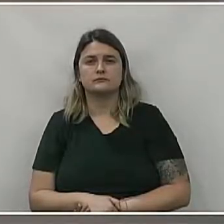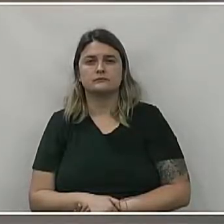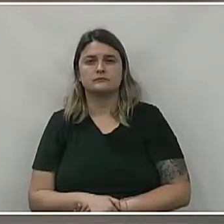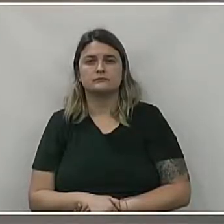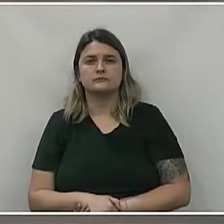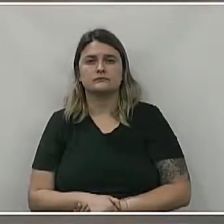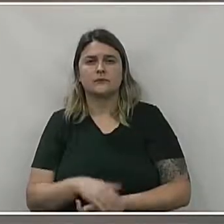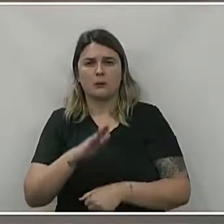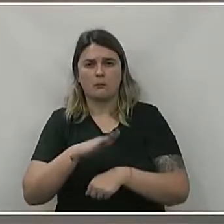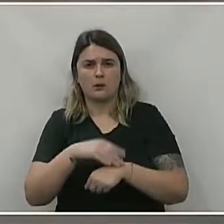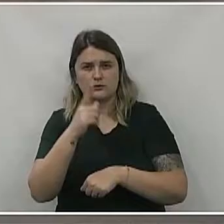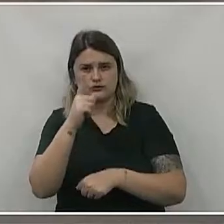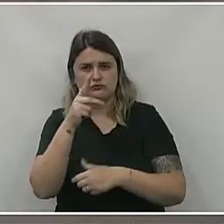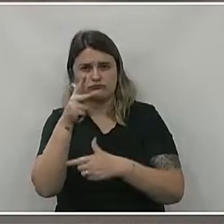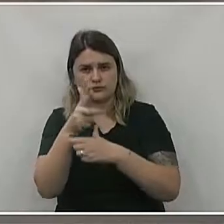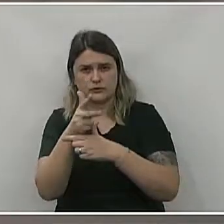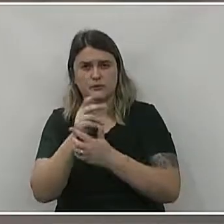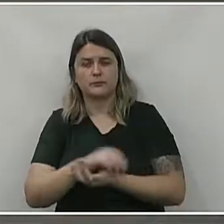Mais uma.